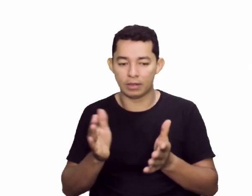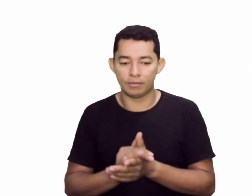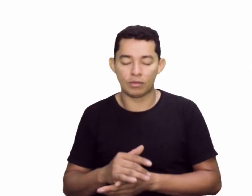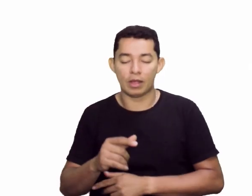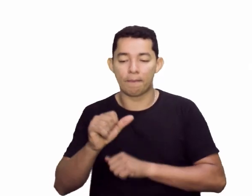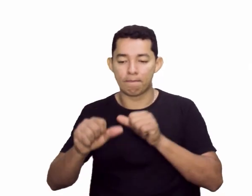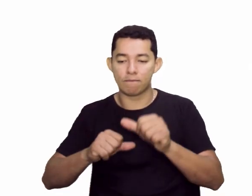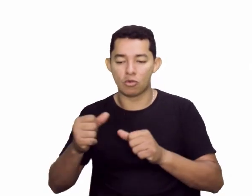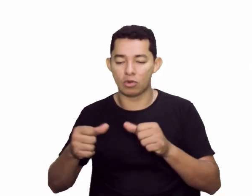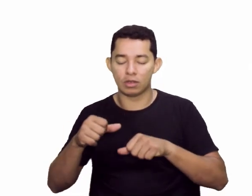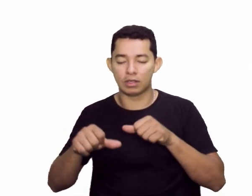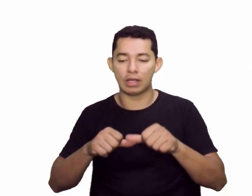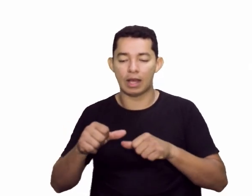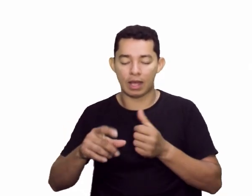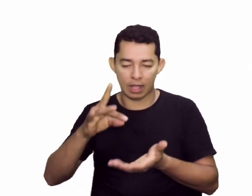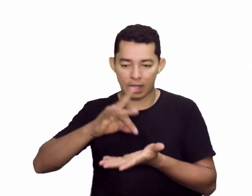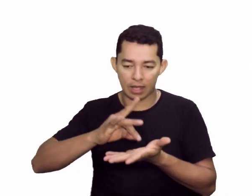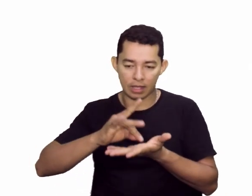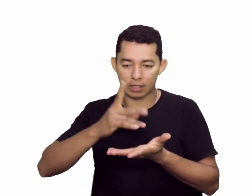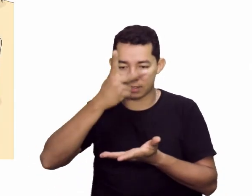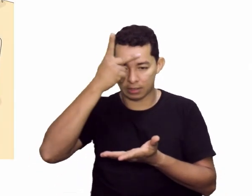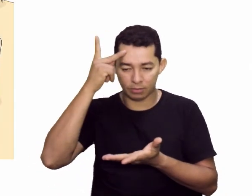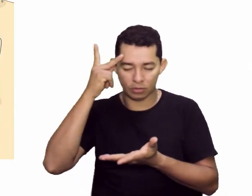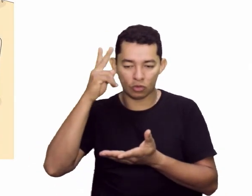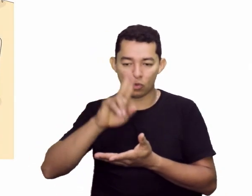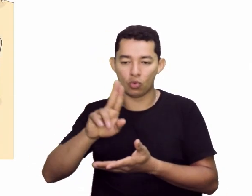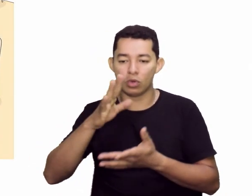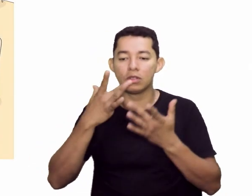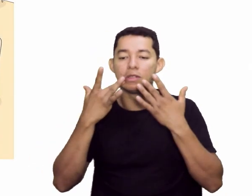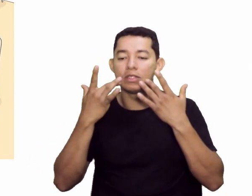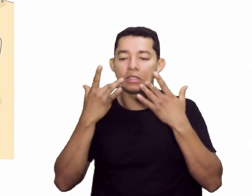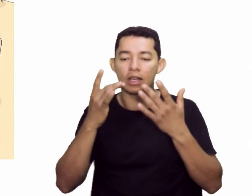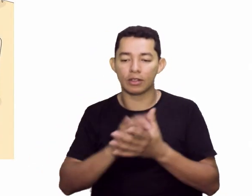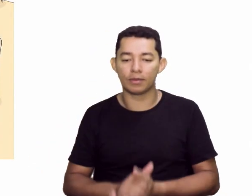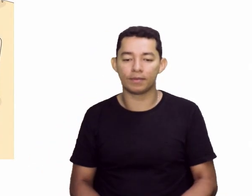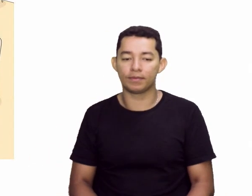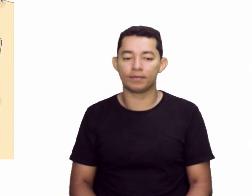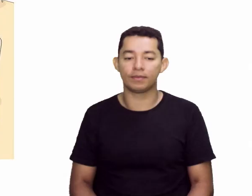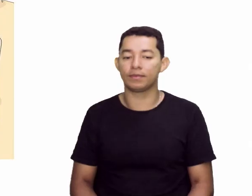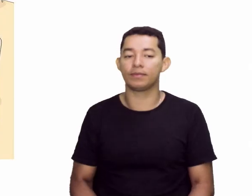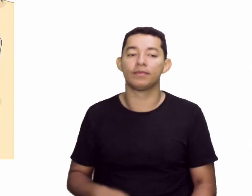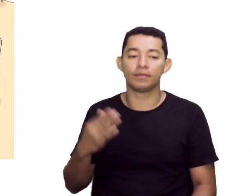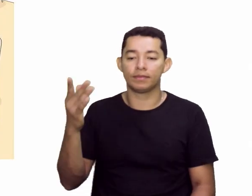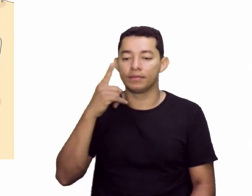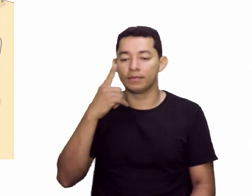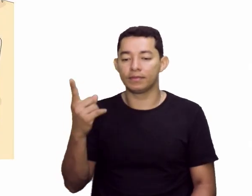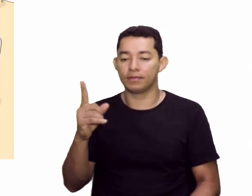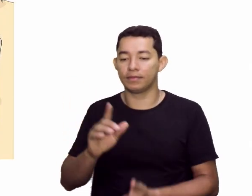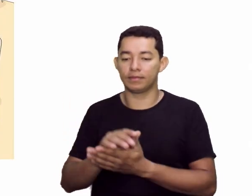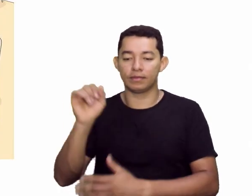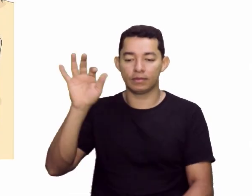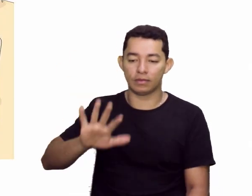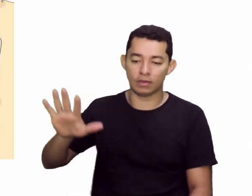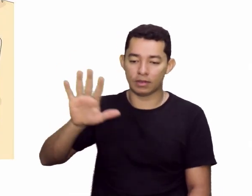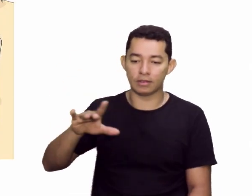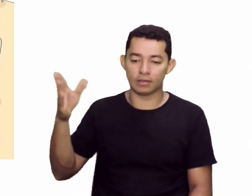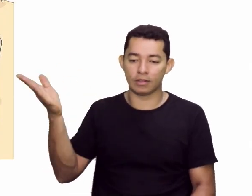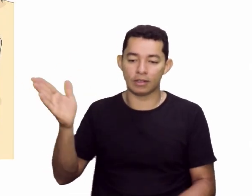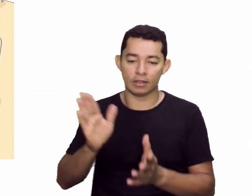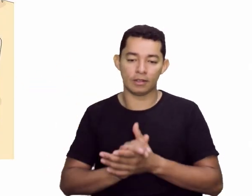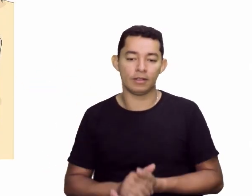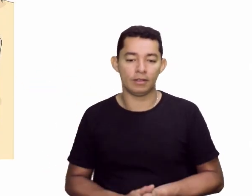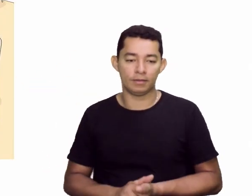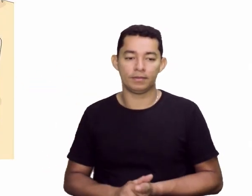e da representação teatral. Então, estamos vendo aqui uma ilustração do